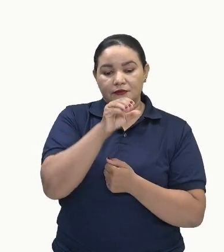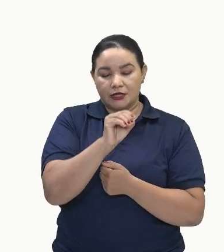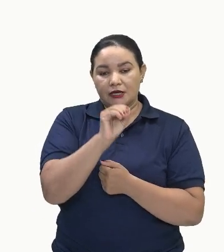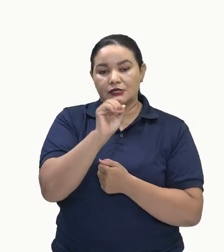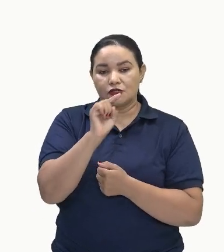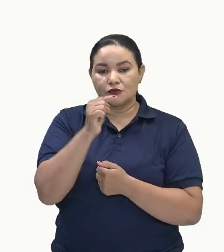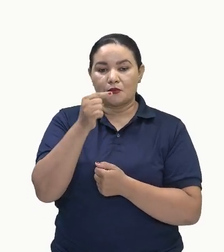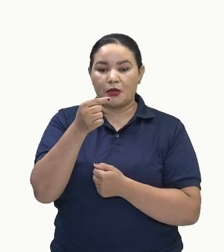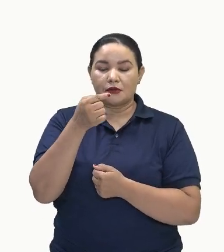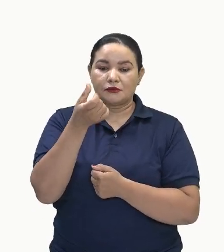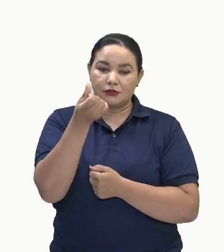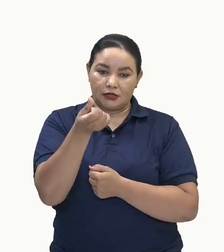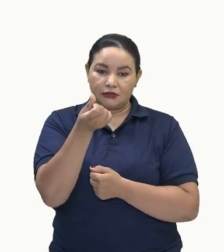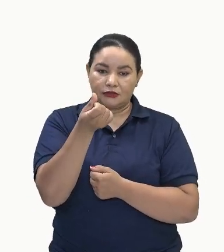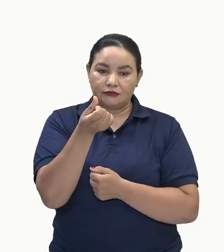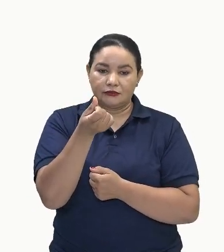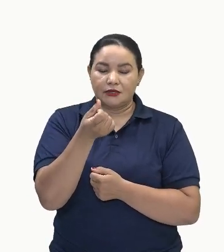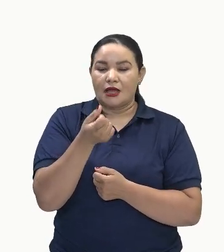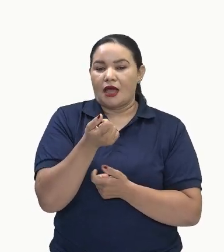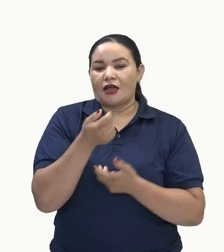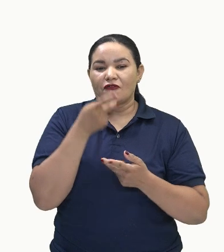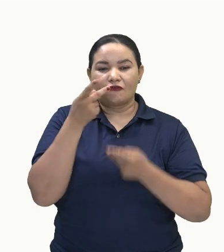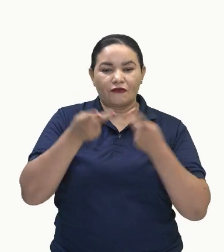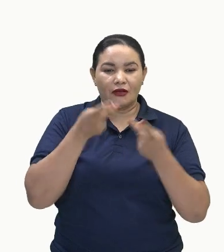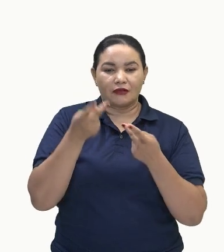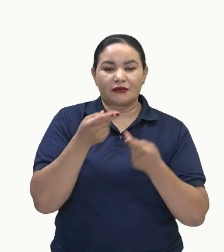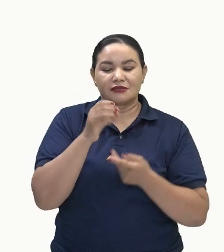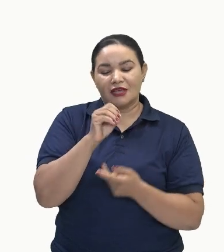menos 6, né? Do que você falar